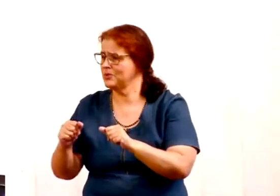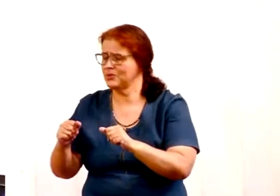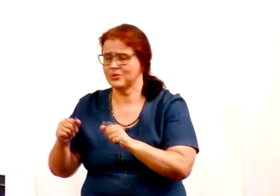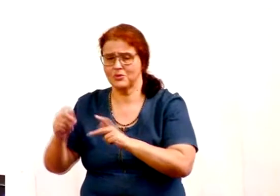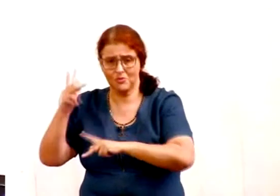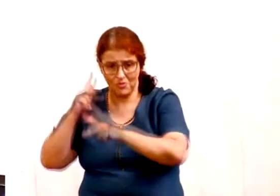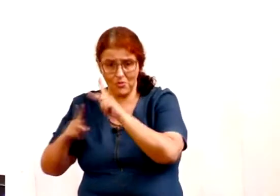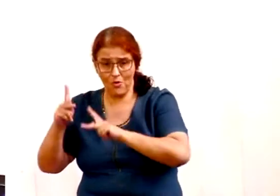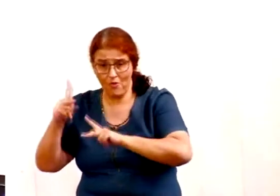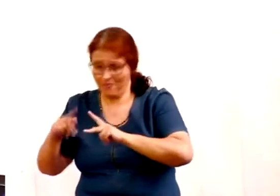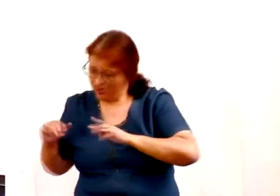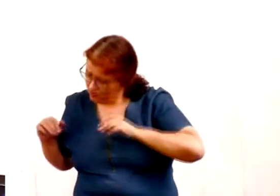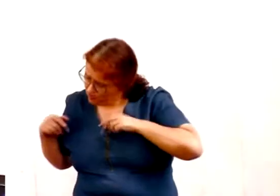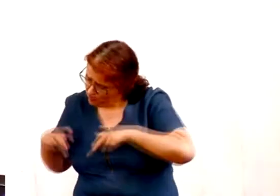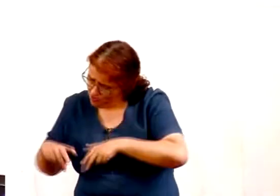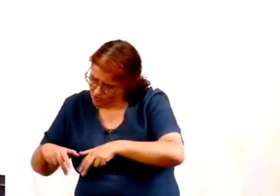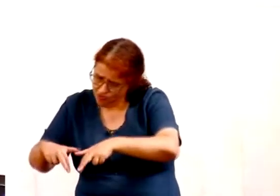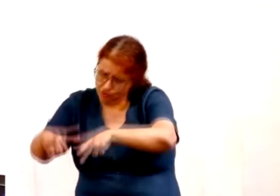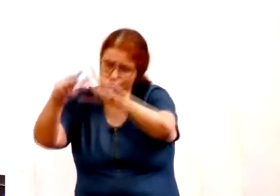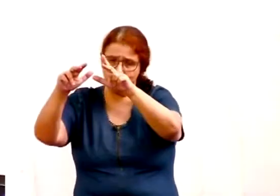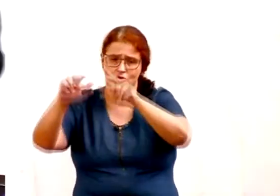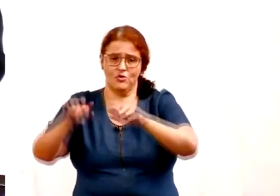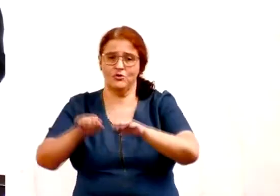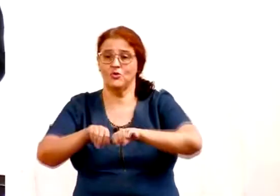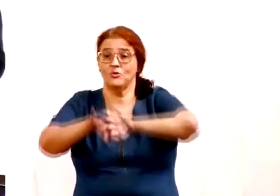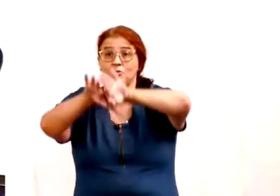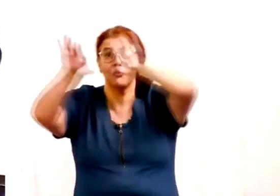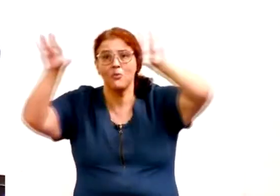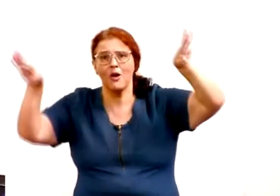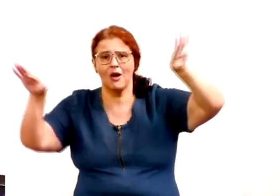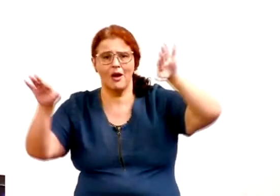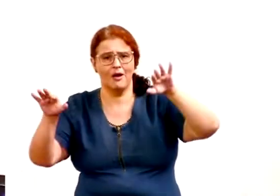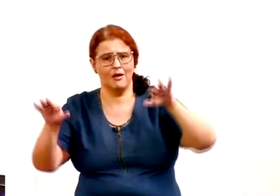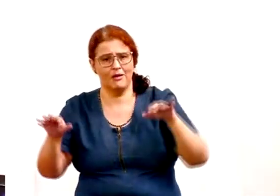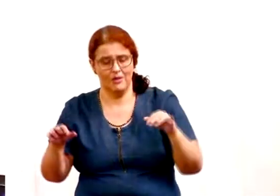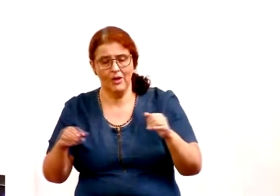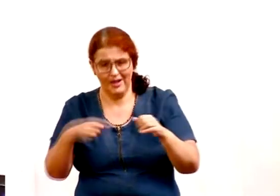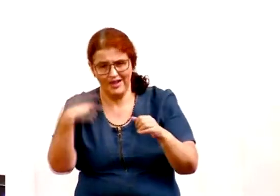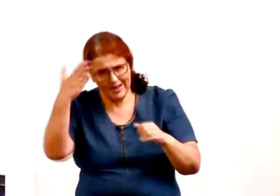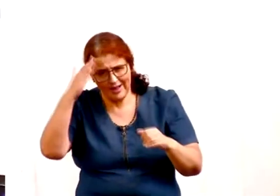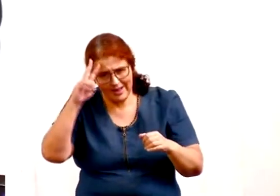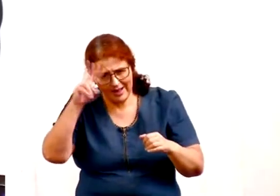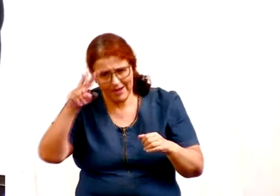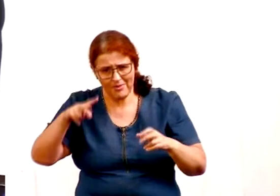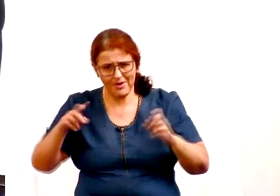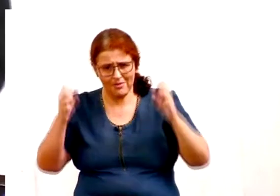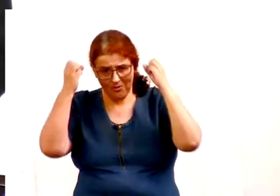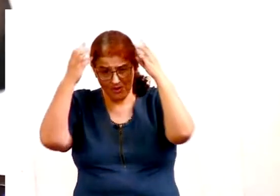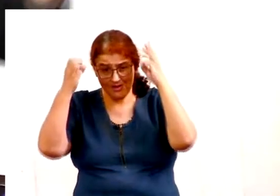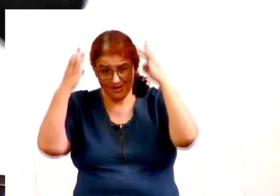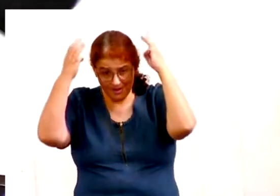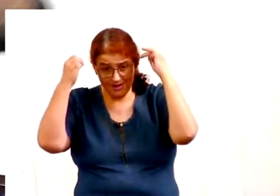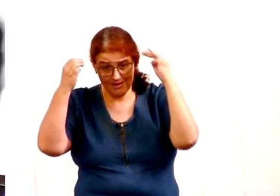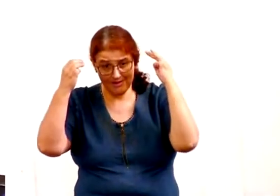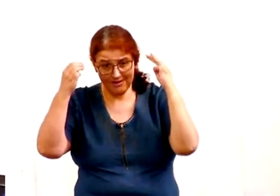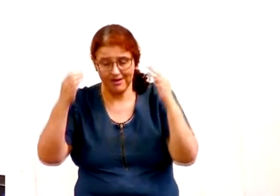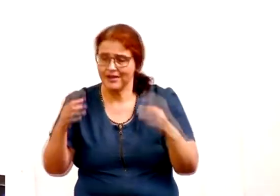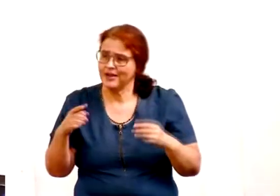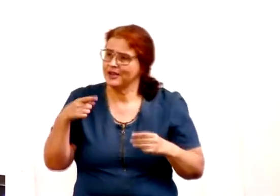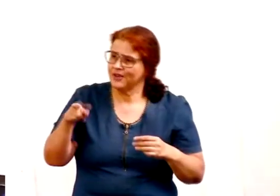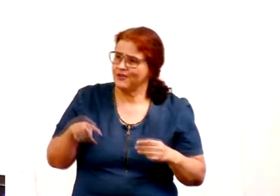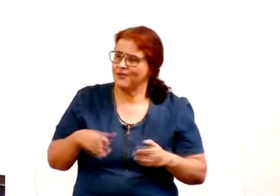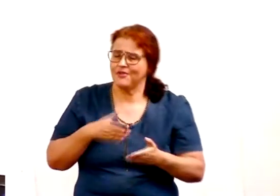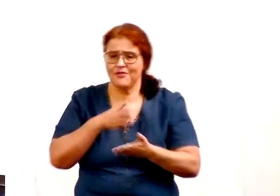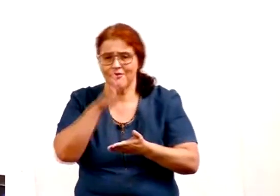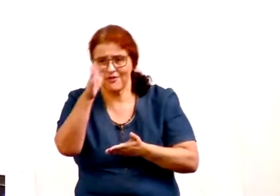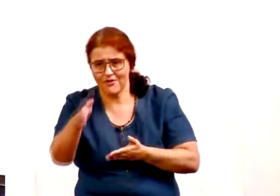todos batizados, assim na nuvem como no mar, com respeito a Moisés. Todos eles comeram de